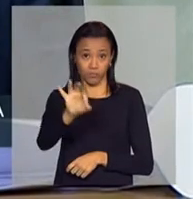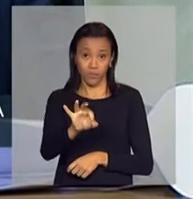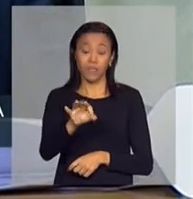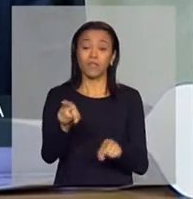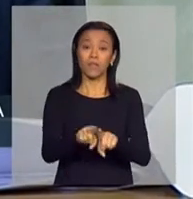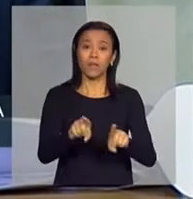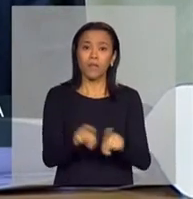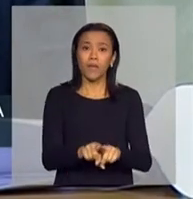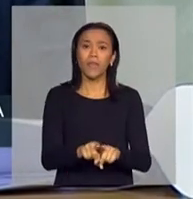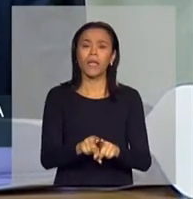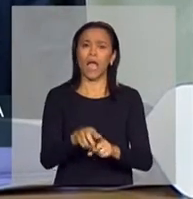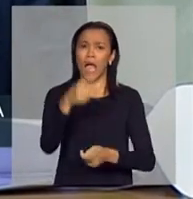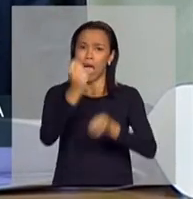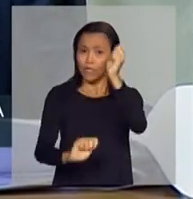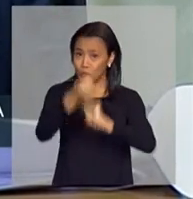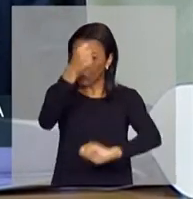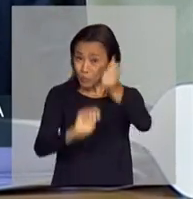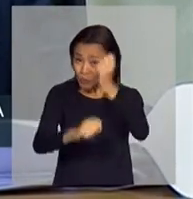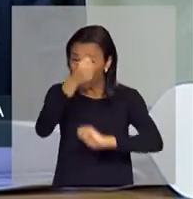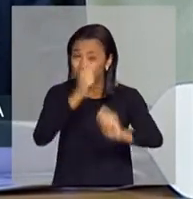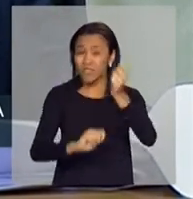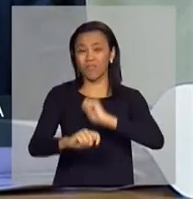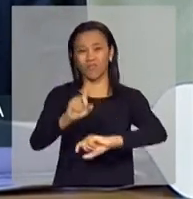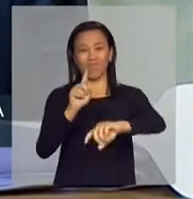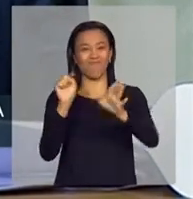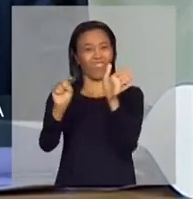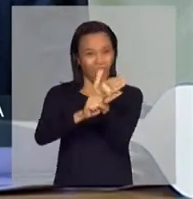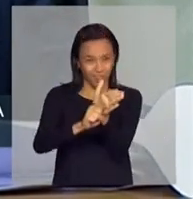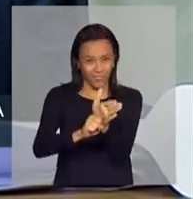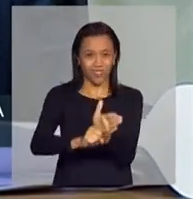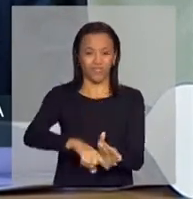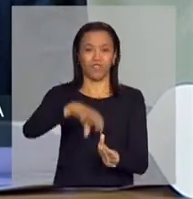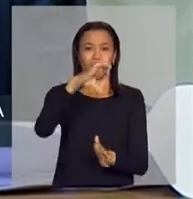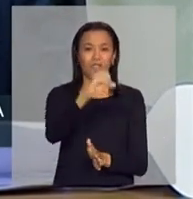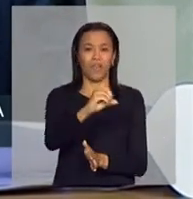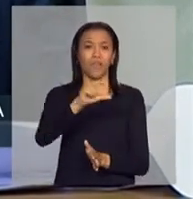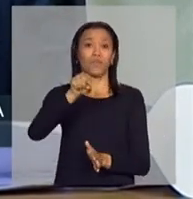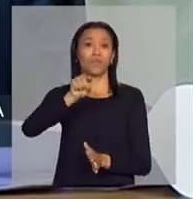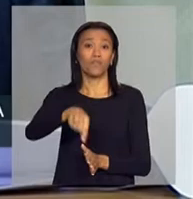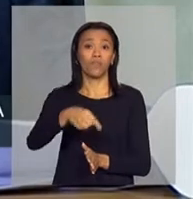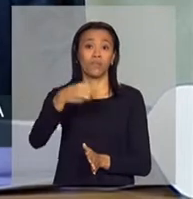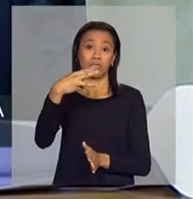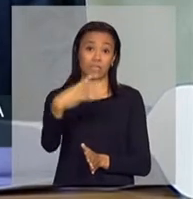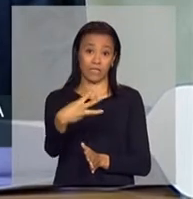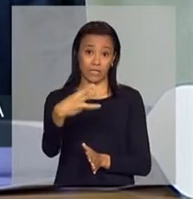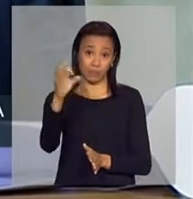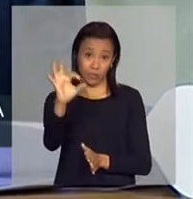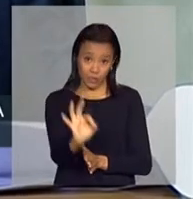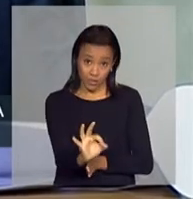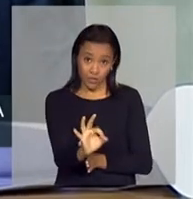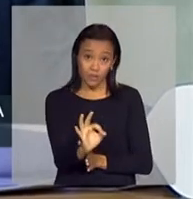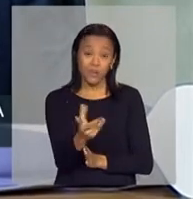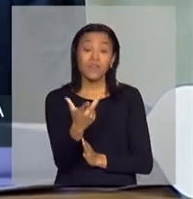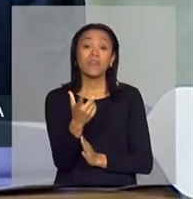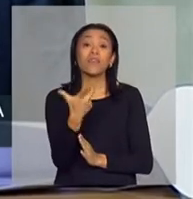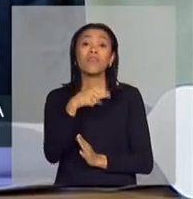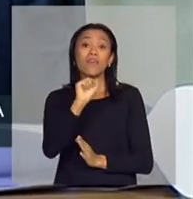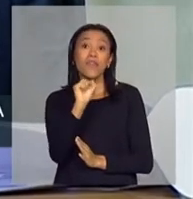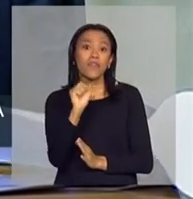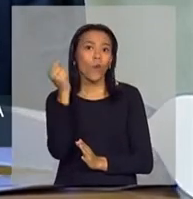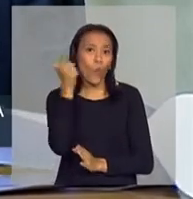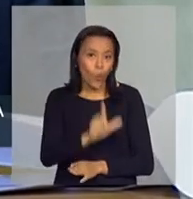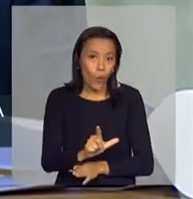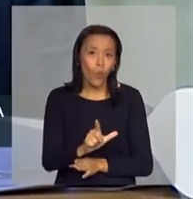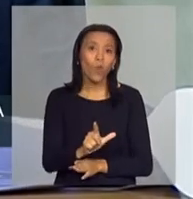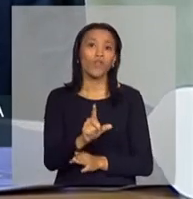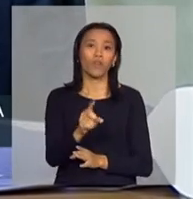indústria teve um crescimento negativo de 03 por cento quem puxou para baixo foi a indústria